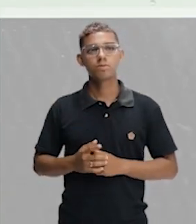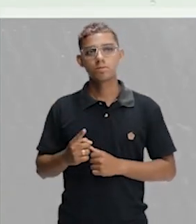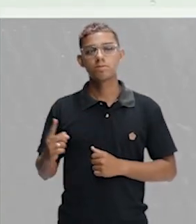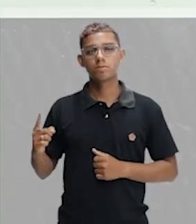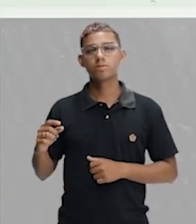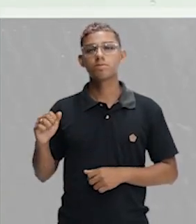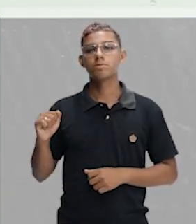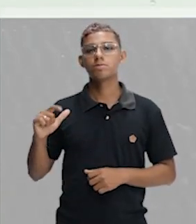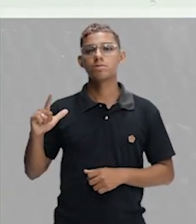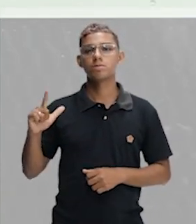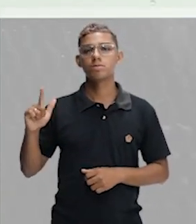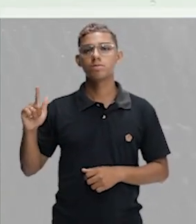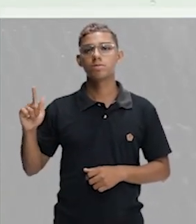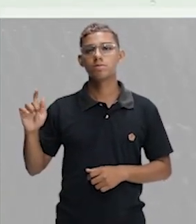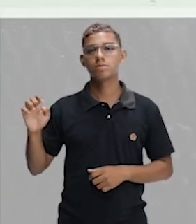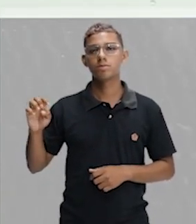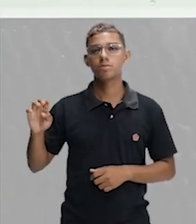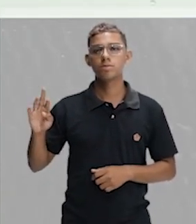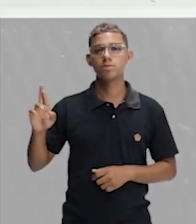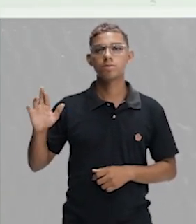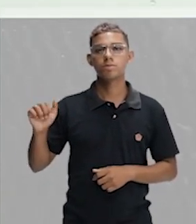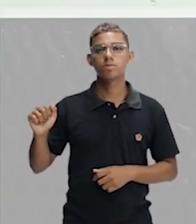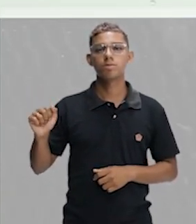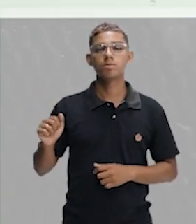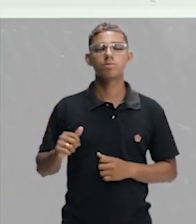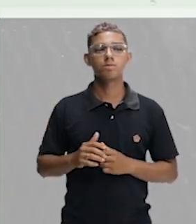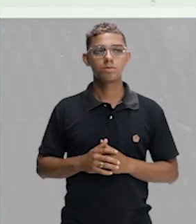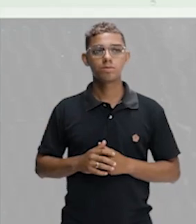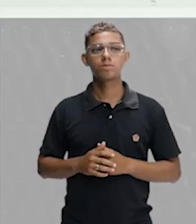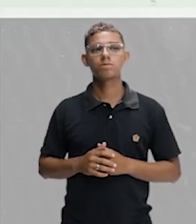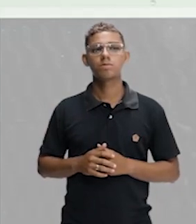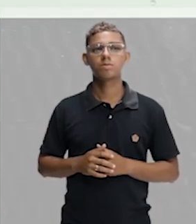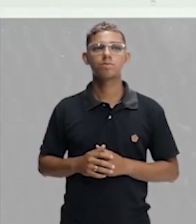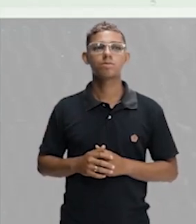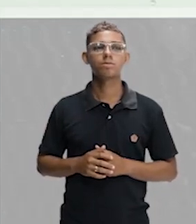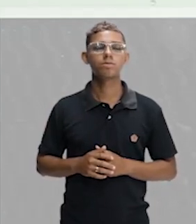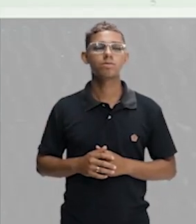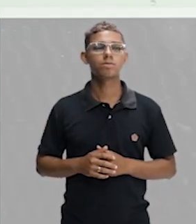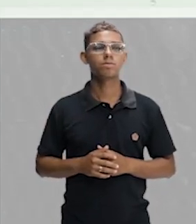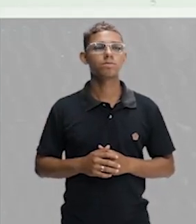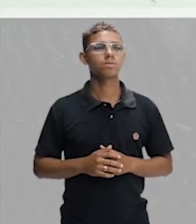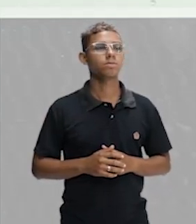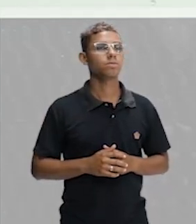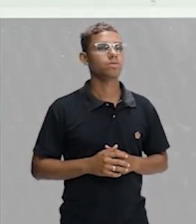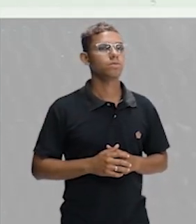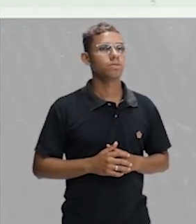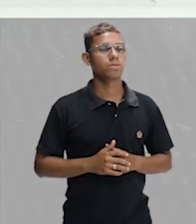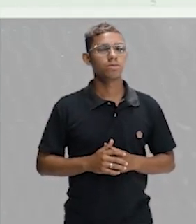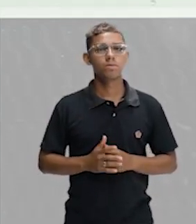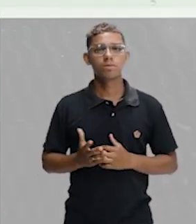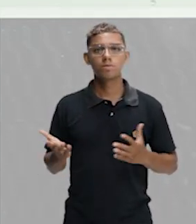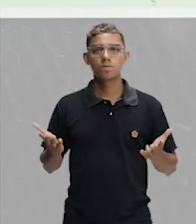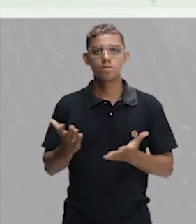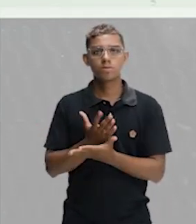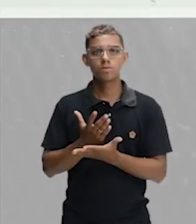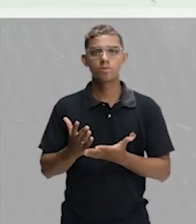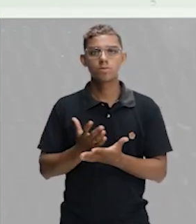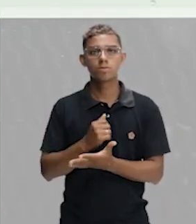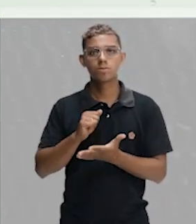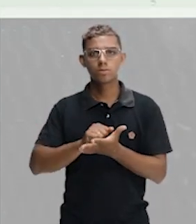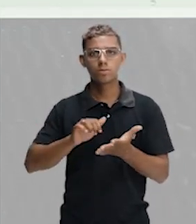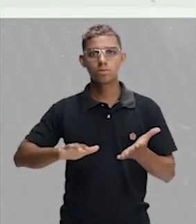algébrica de uma equação reduzida da reta certinho bom vamos fazer aqui alguns exercícios